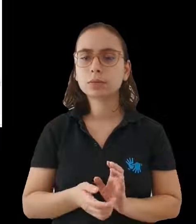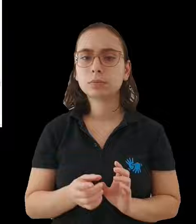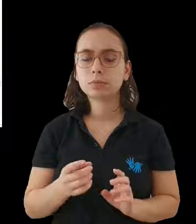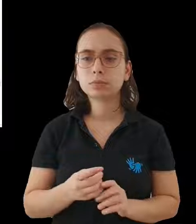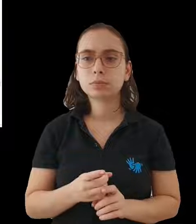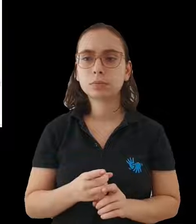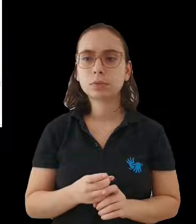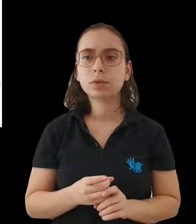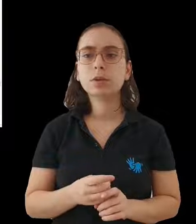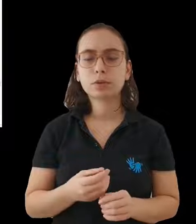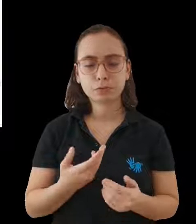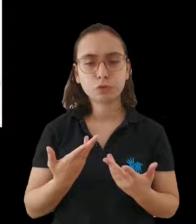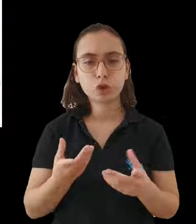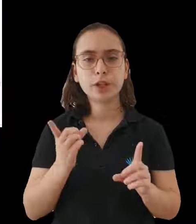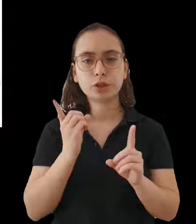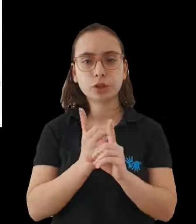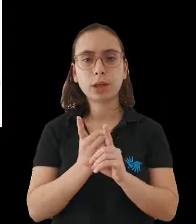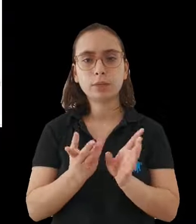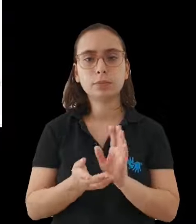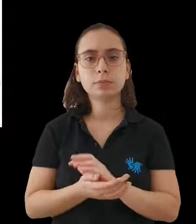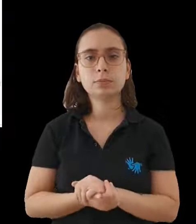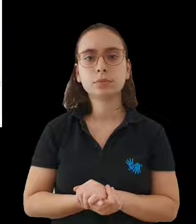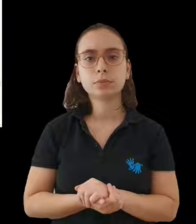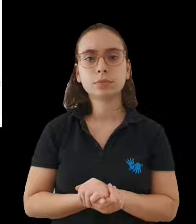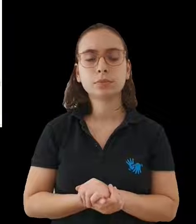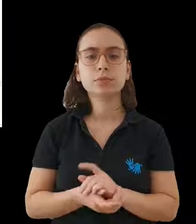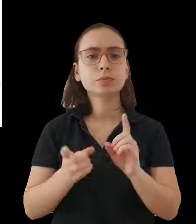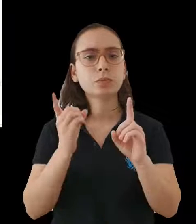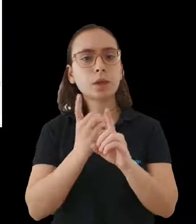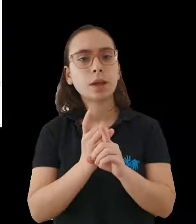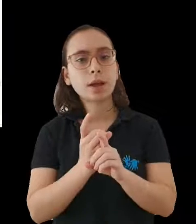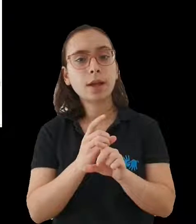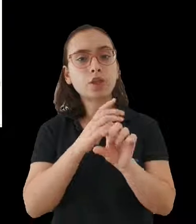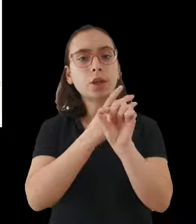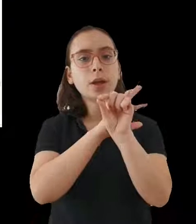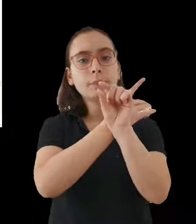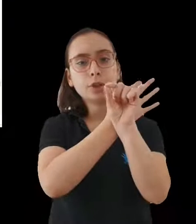Agora foi. Foi. Então, acha para mim o Beija-Flor e a família.